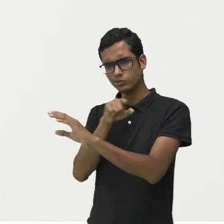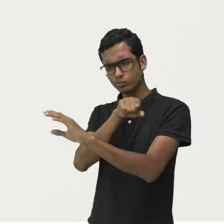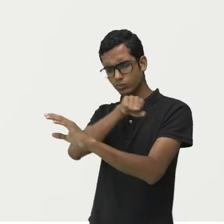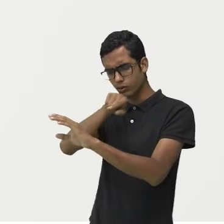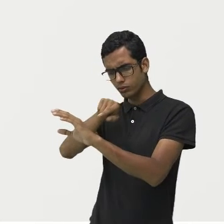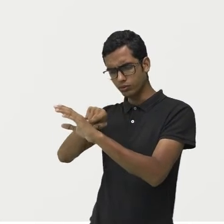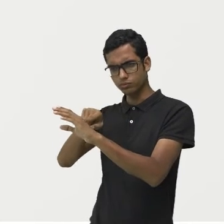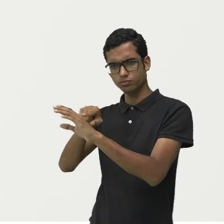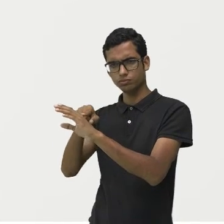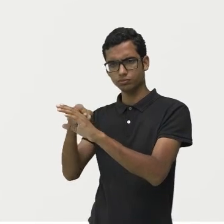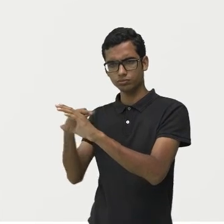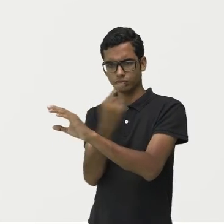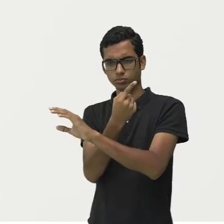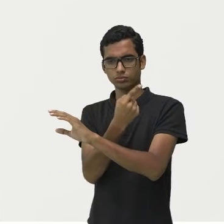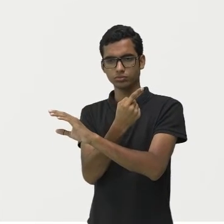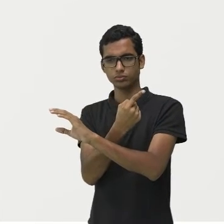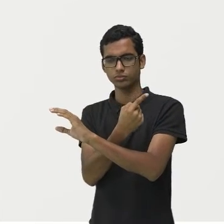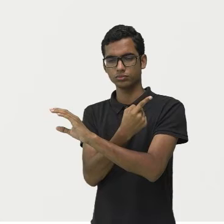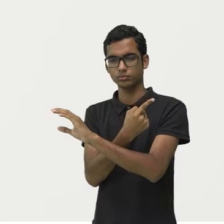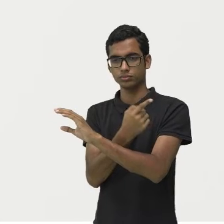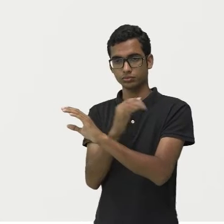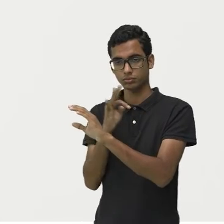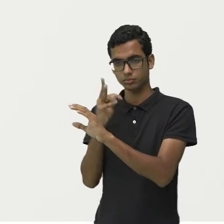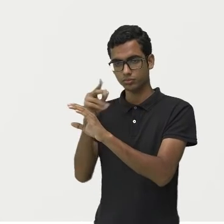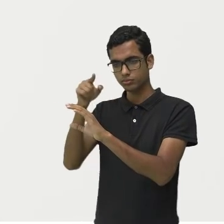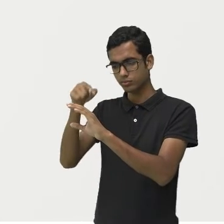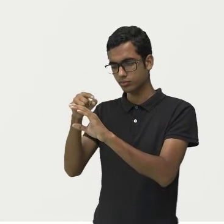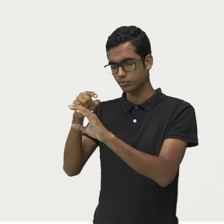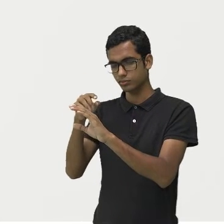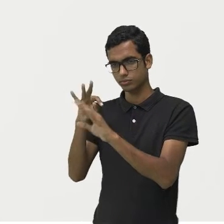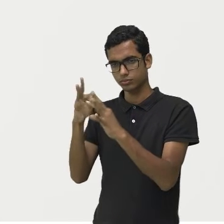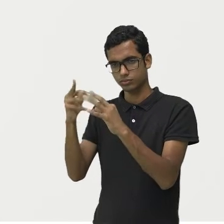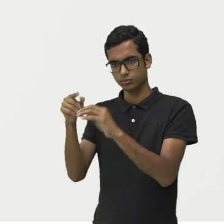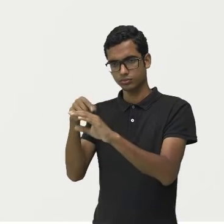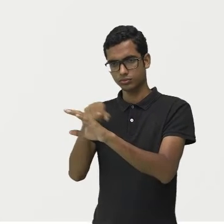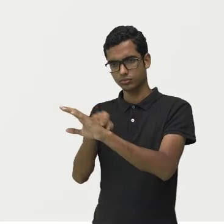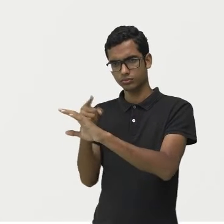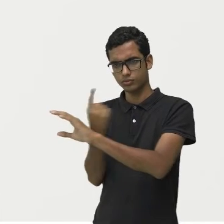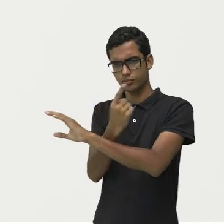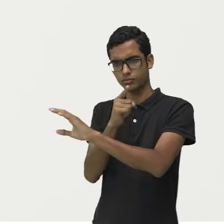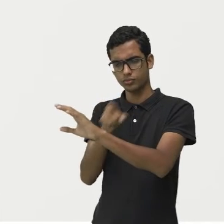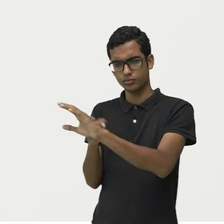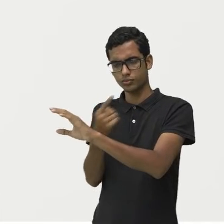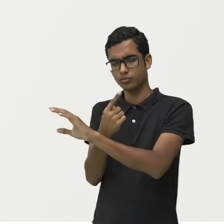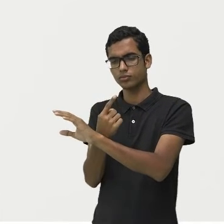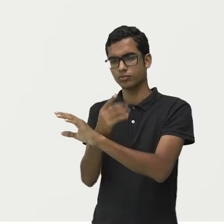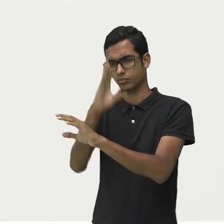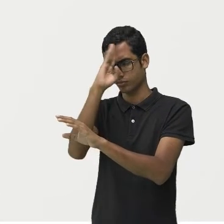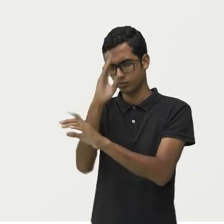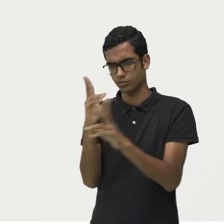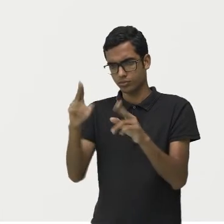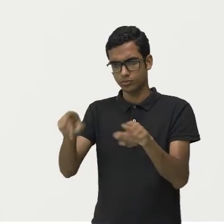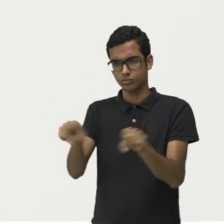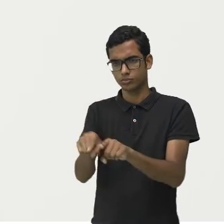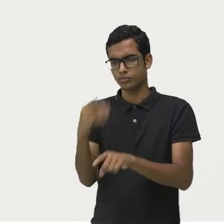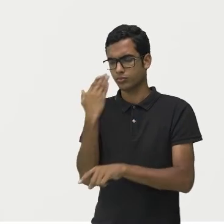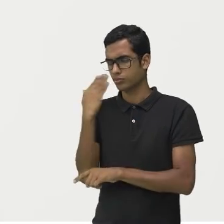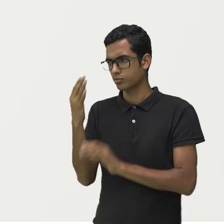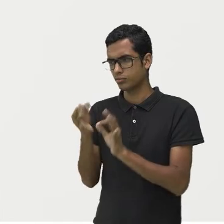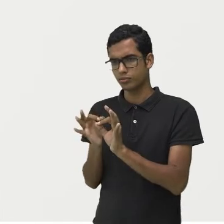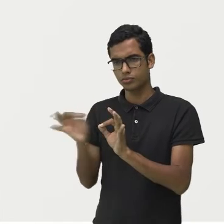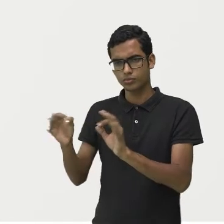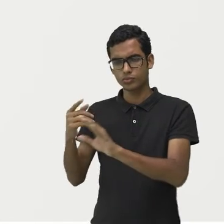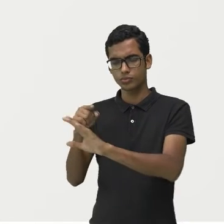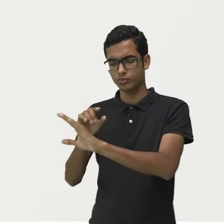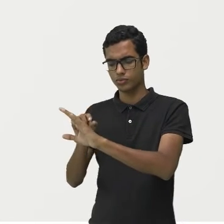reflete. Só que todos eles, quando refletem, convergem para a mesma direção. Os